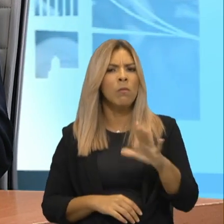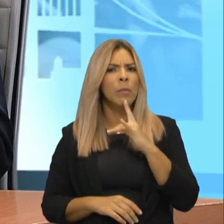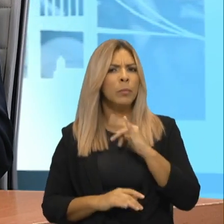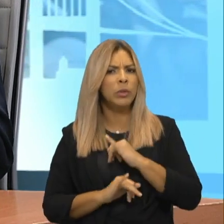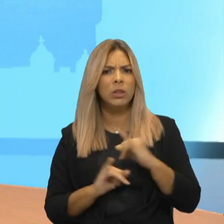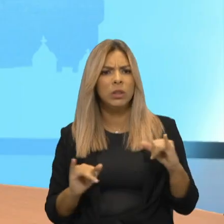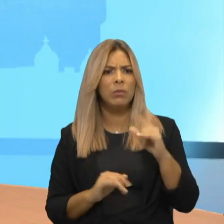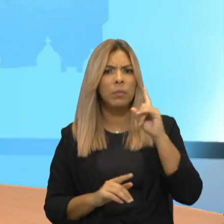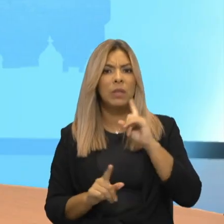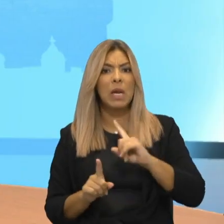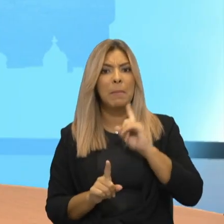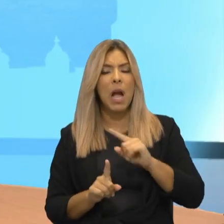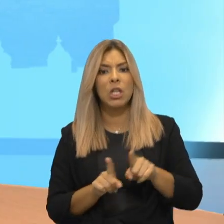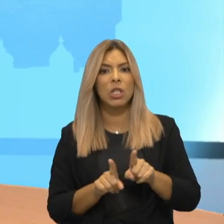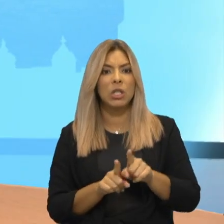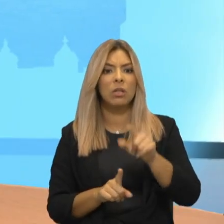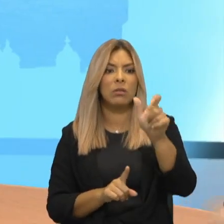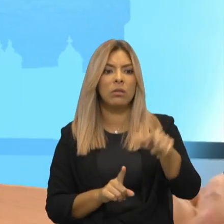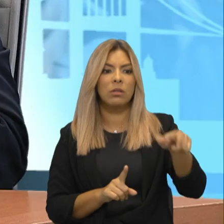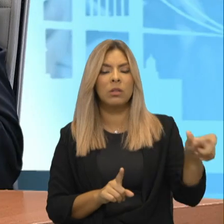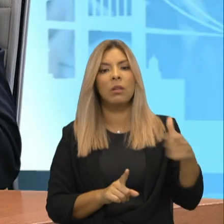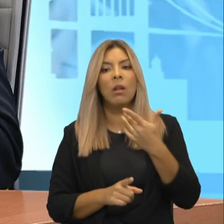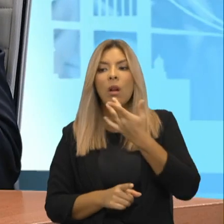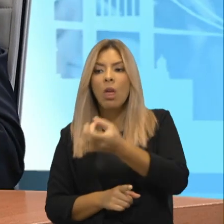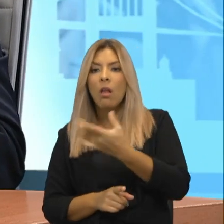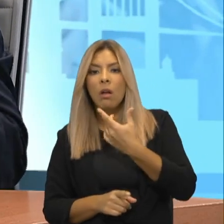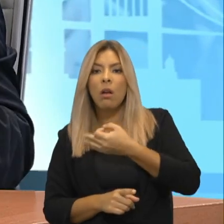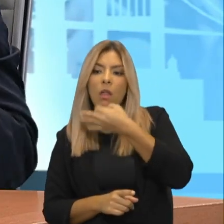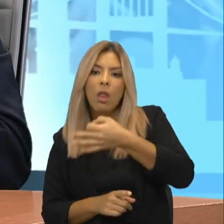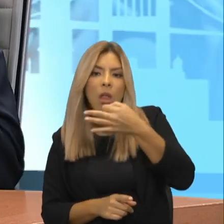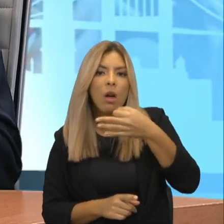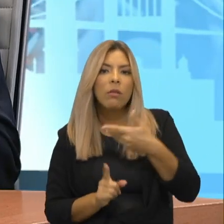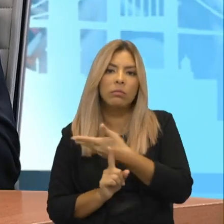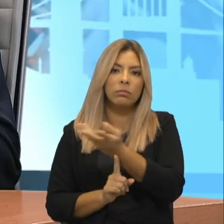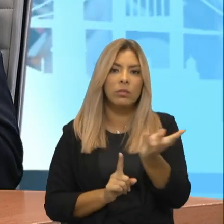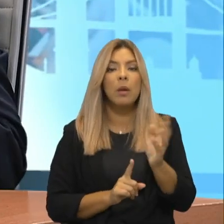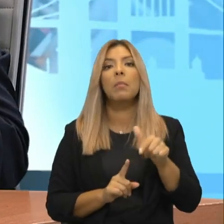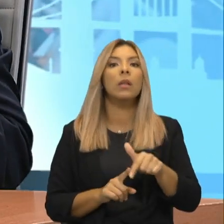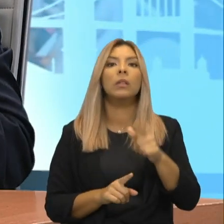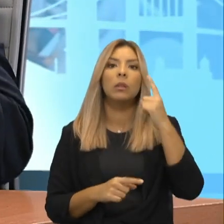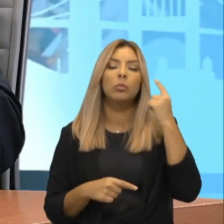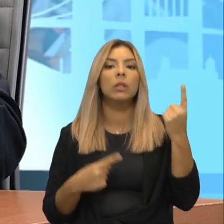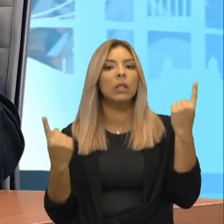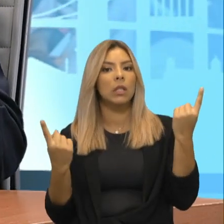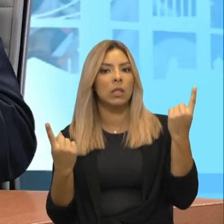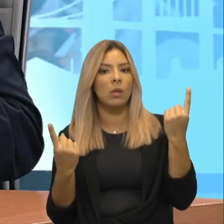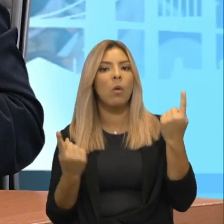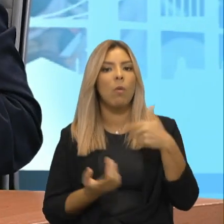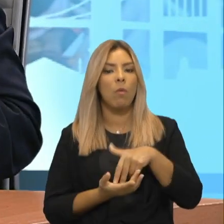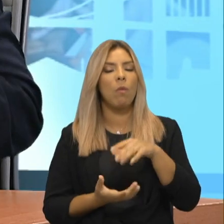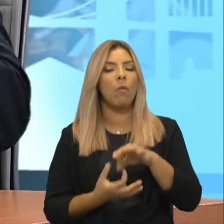ponham em prática o seu carisma. Exatamente. Não é? E, portanto, eu de algum modo, quando olho para as Irmãs da Apresentação de Maria, digo que é uma ordem